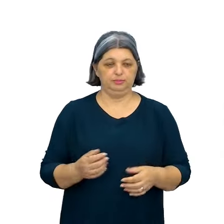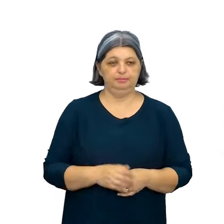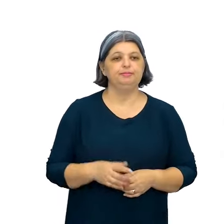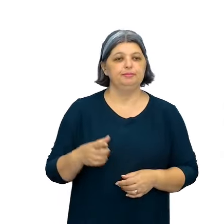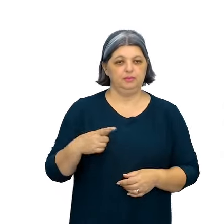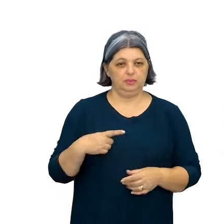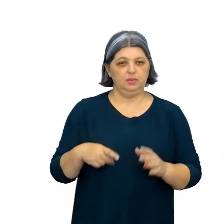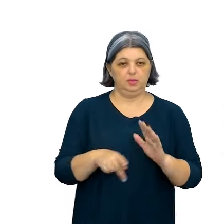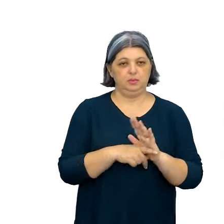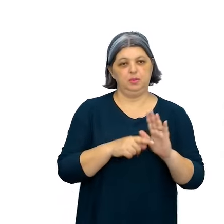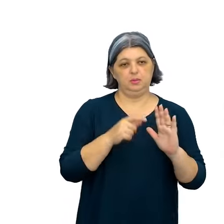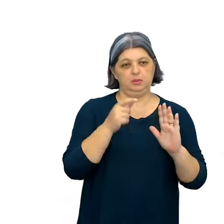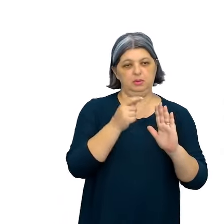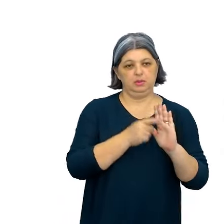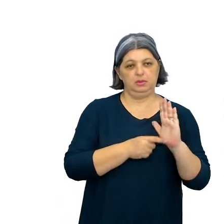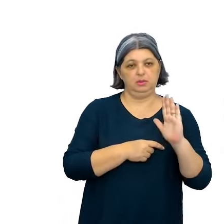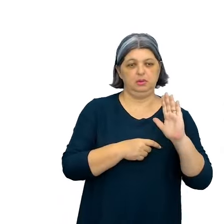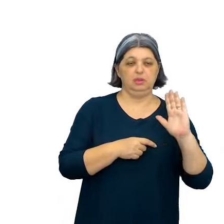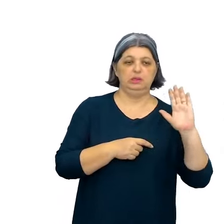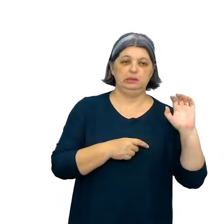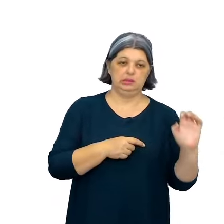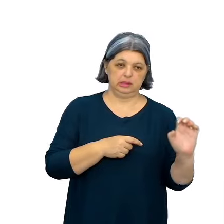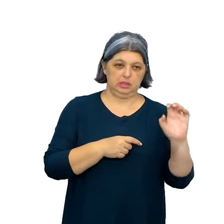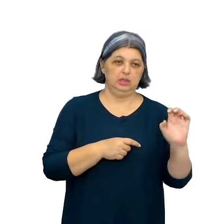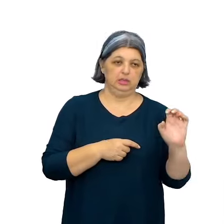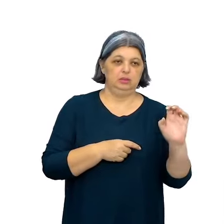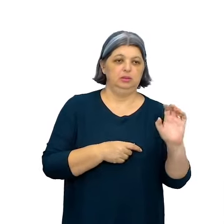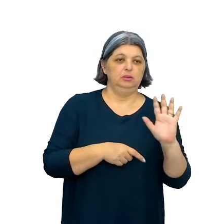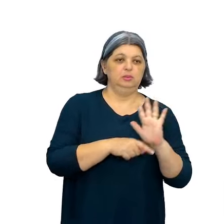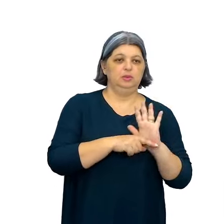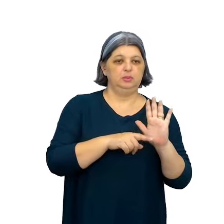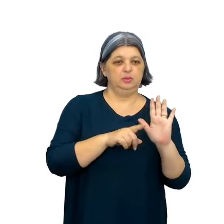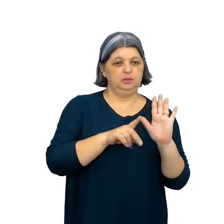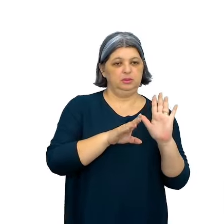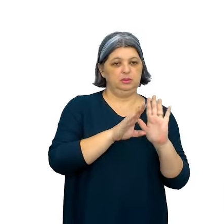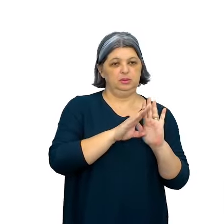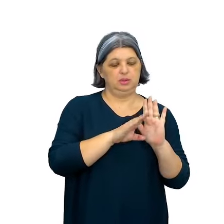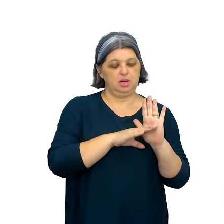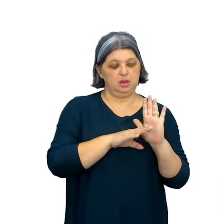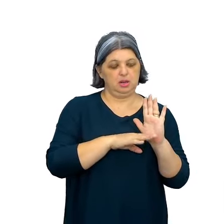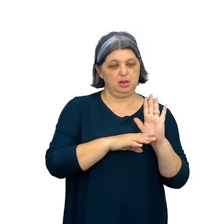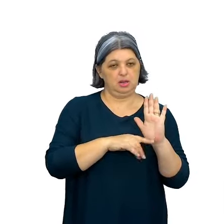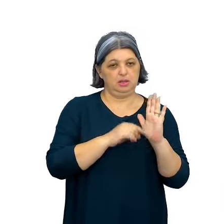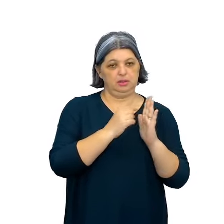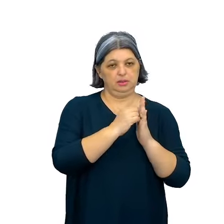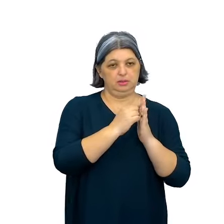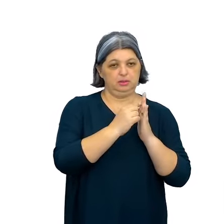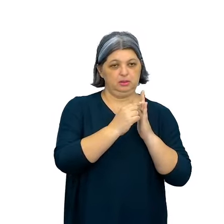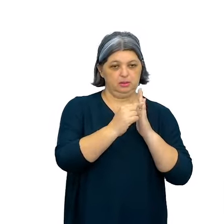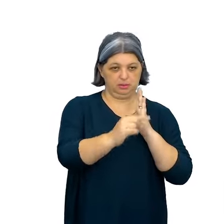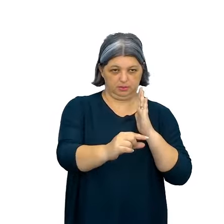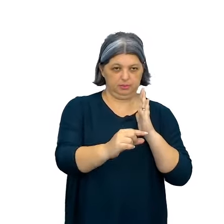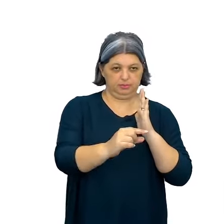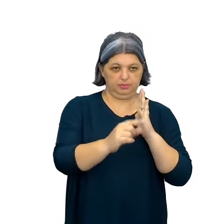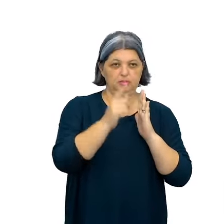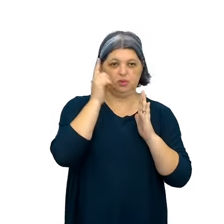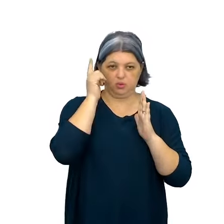nossa esquerda, a coluna dos critérios, dos níveis, perdão, e lá na horizontal acima, os critérios.